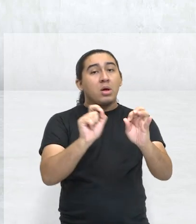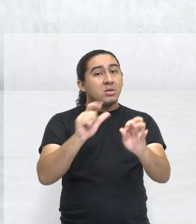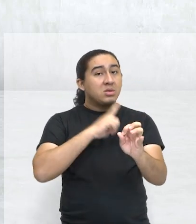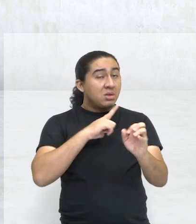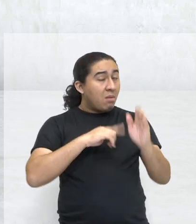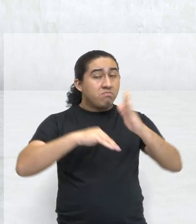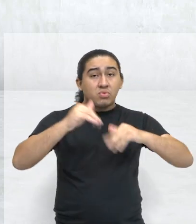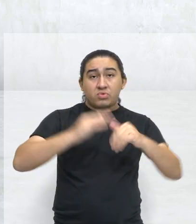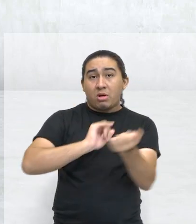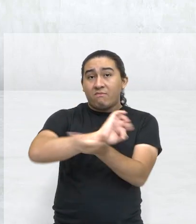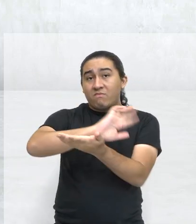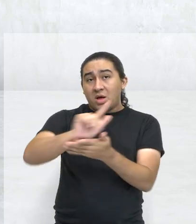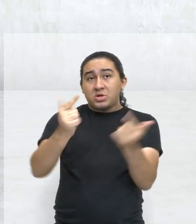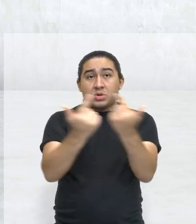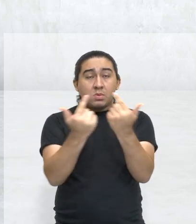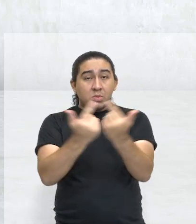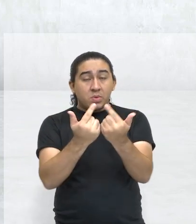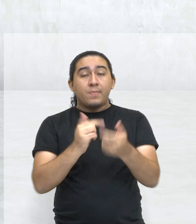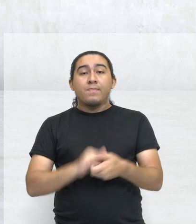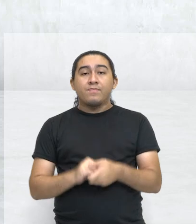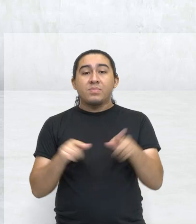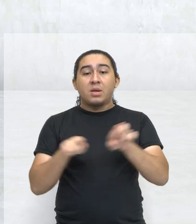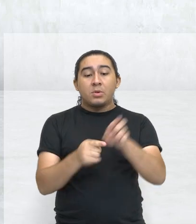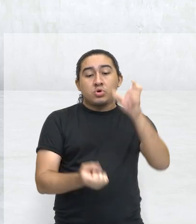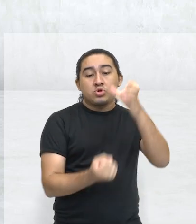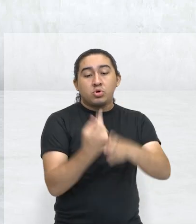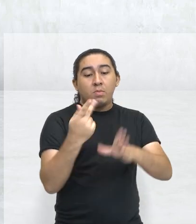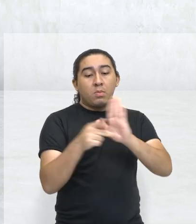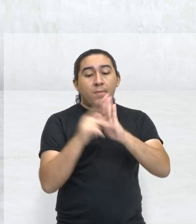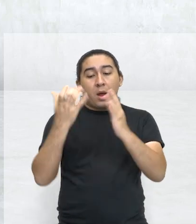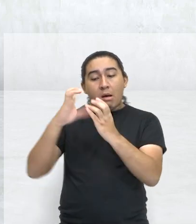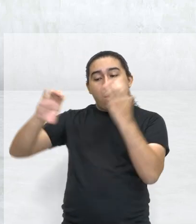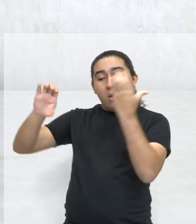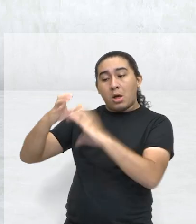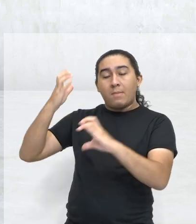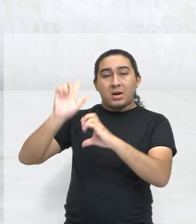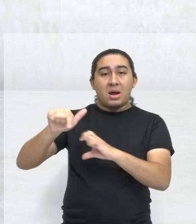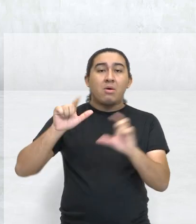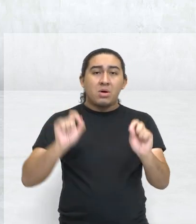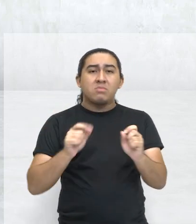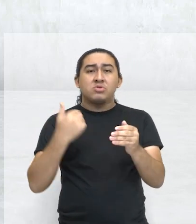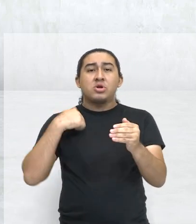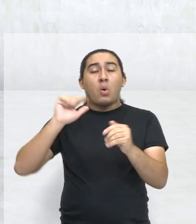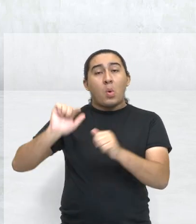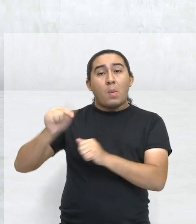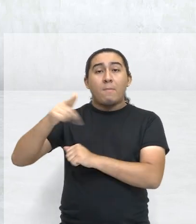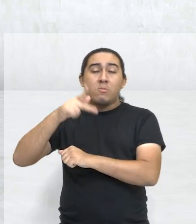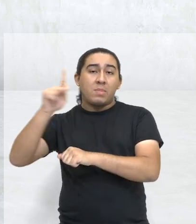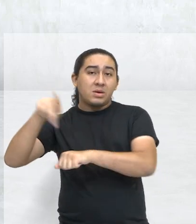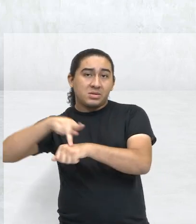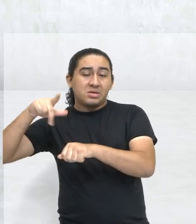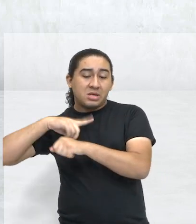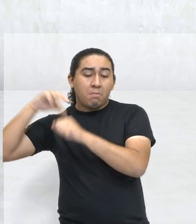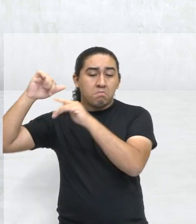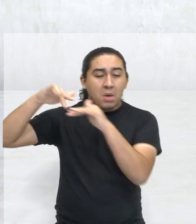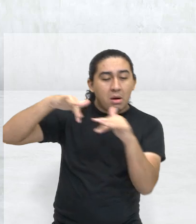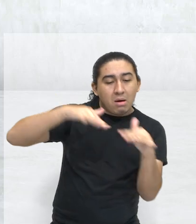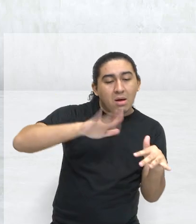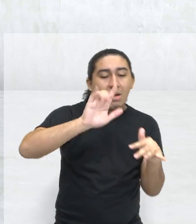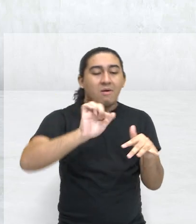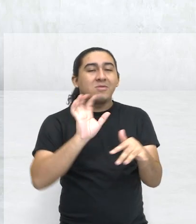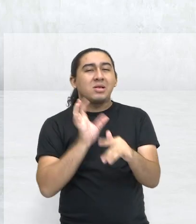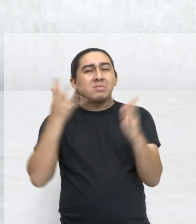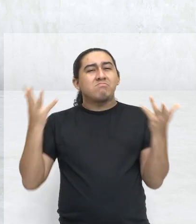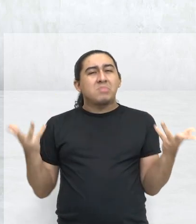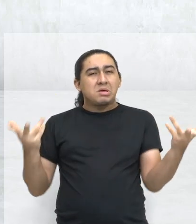cantores de ópera. Então, ele trouxe esses profissionais para o Amazonas, formou esse corpo